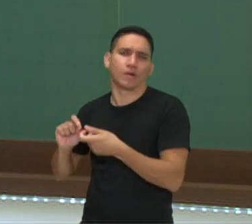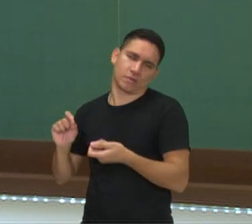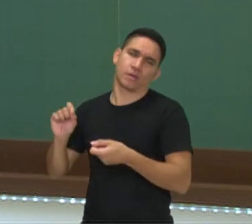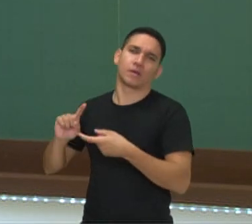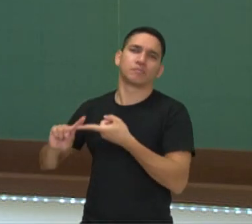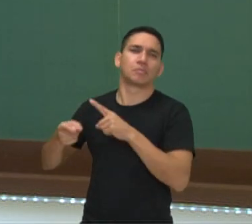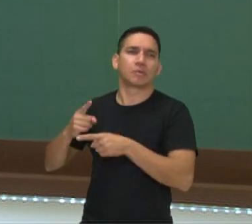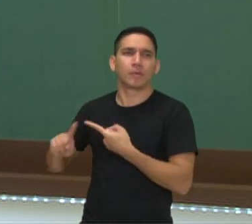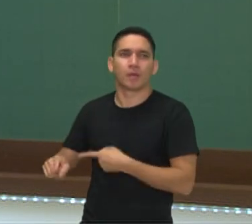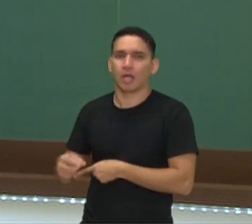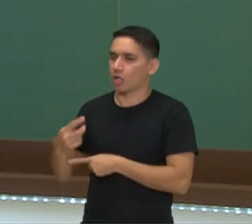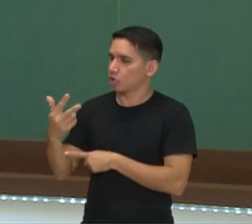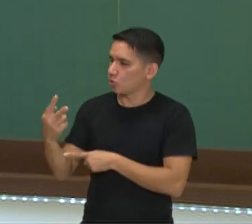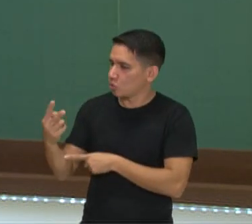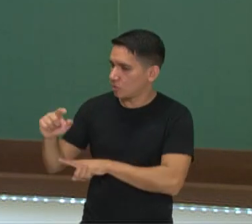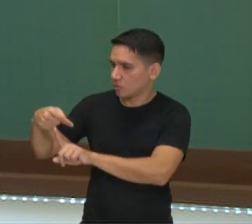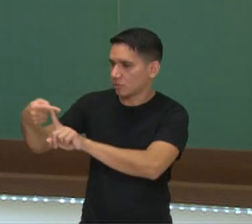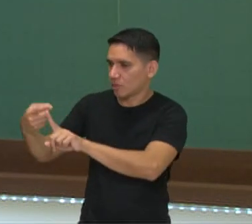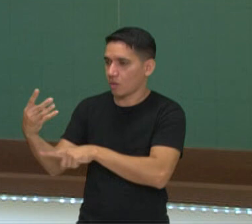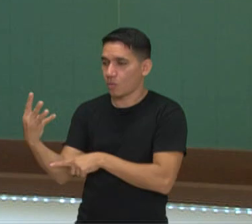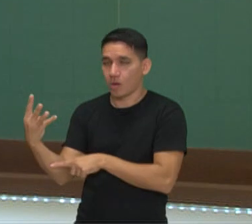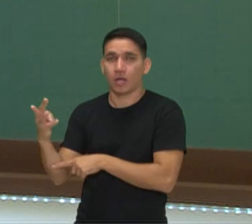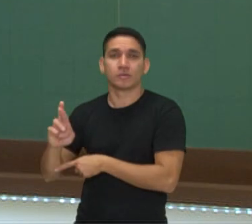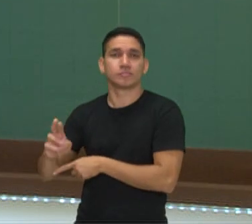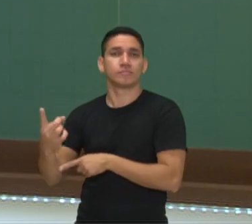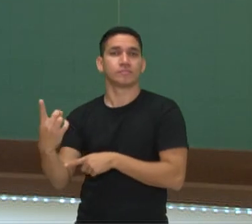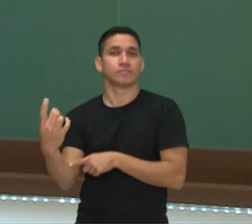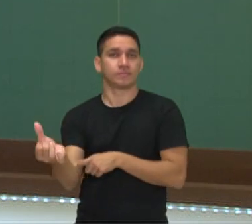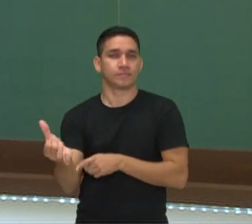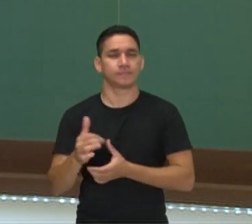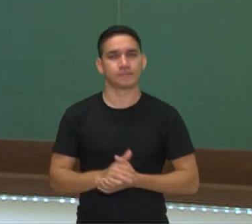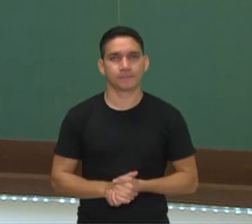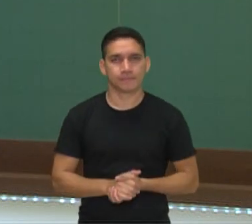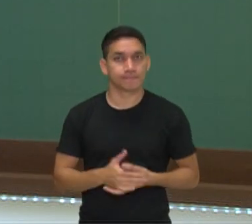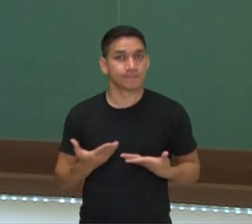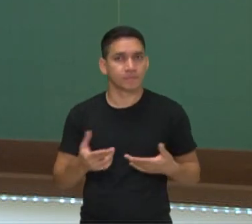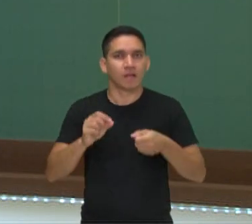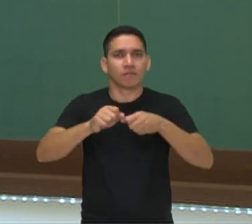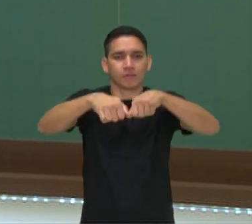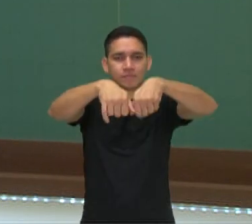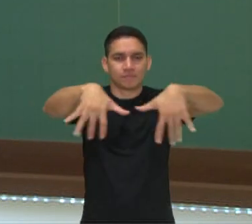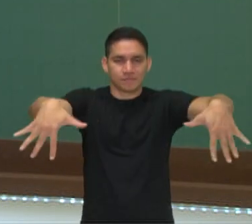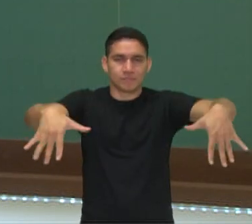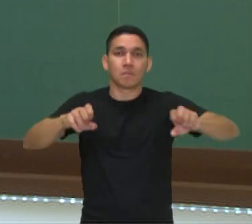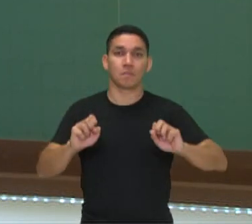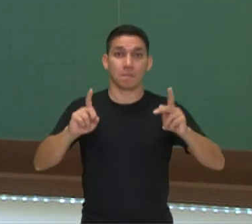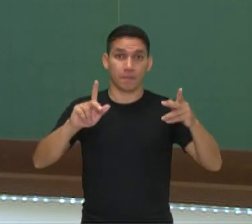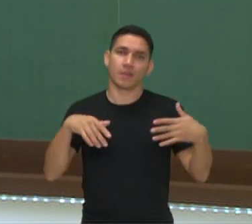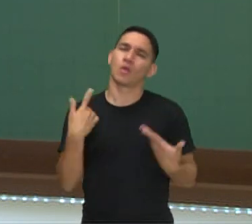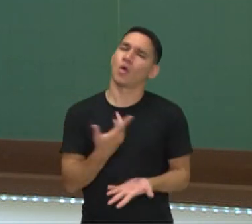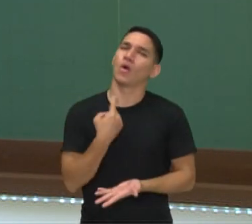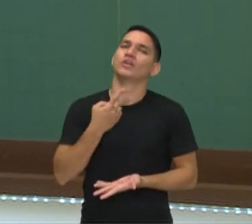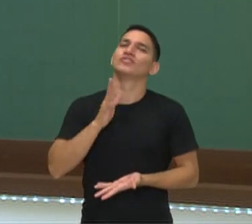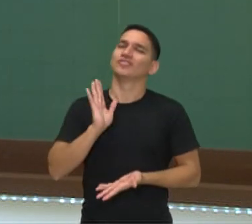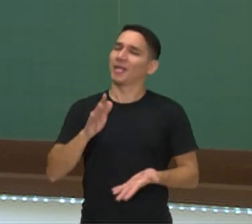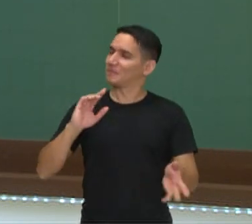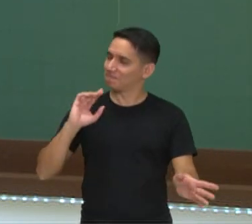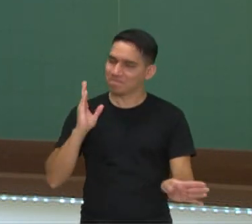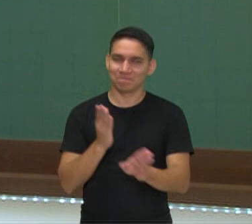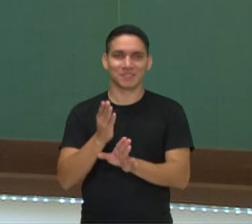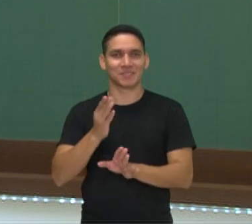apareceu. 12 mais 4, 16. E agora a gente fatora o trinômio que nós